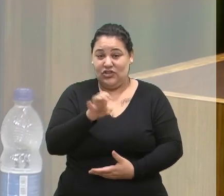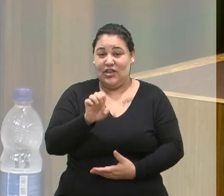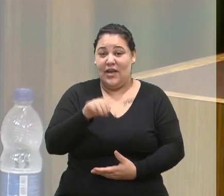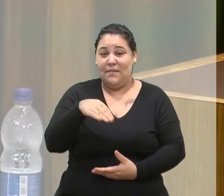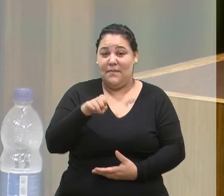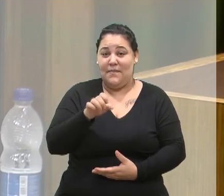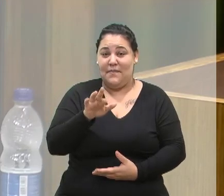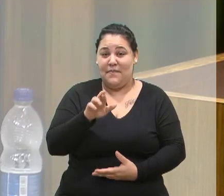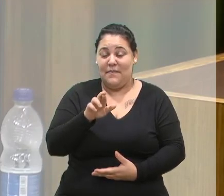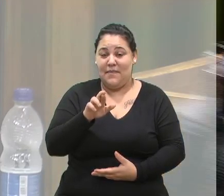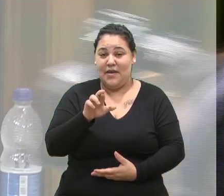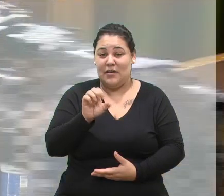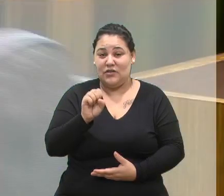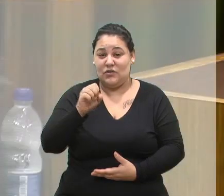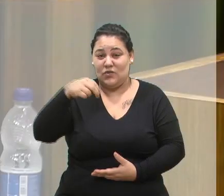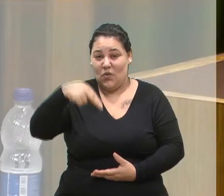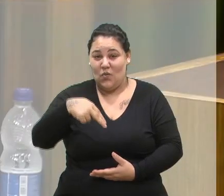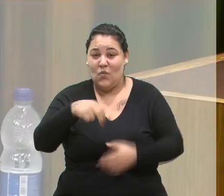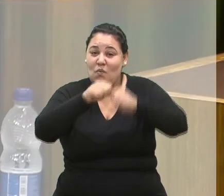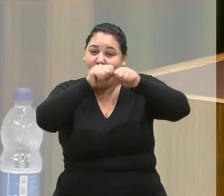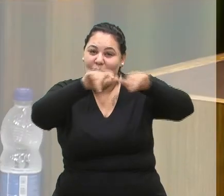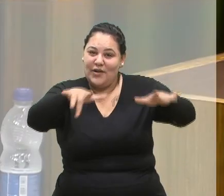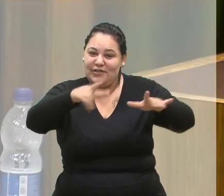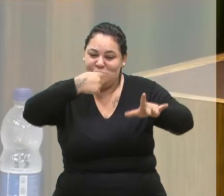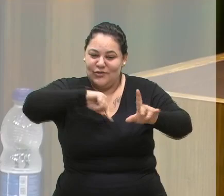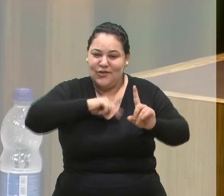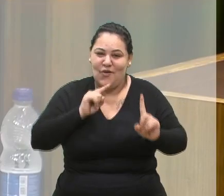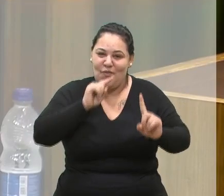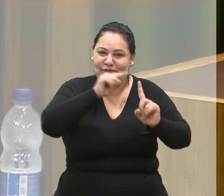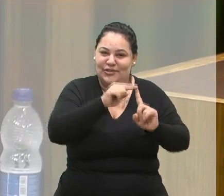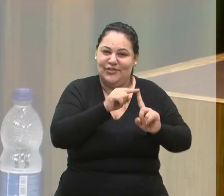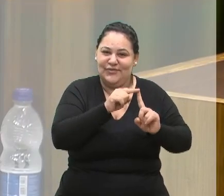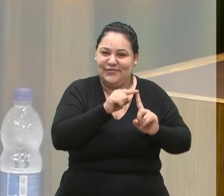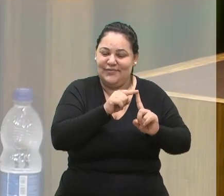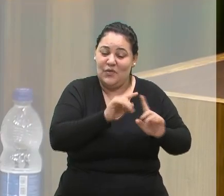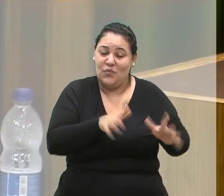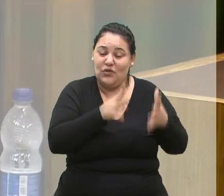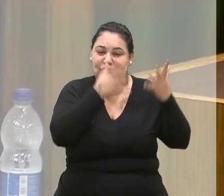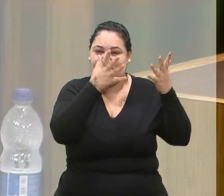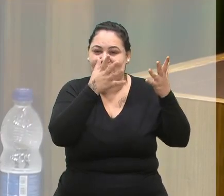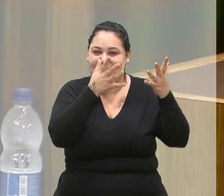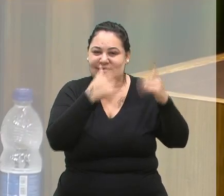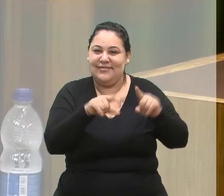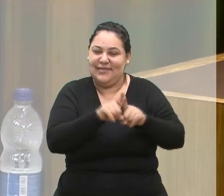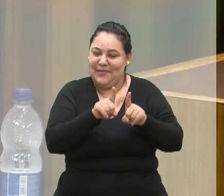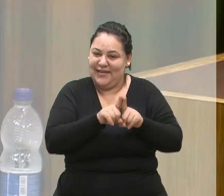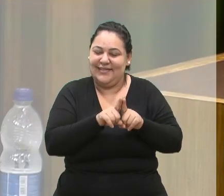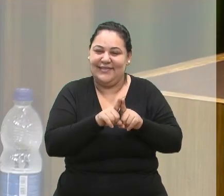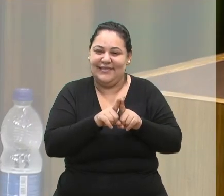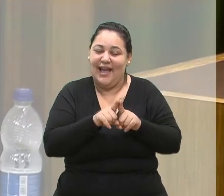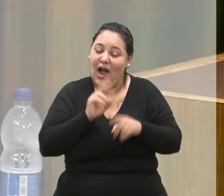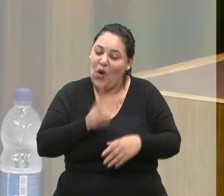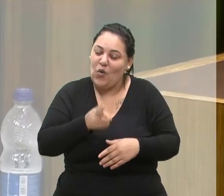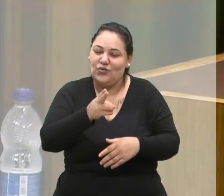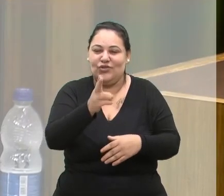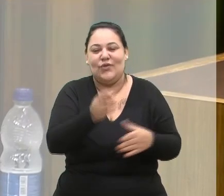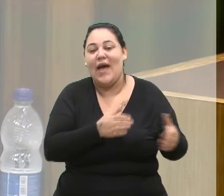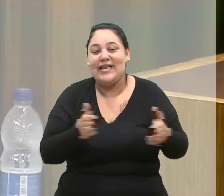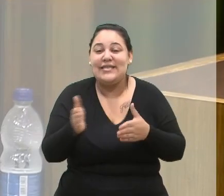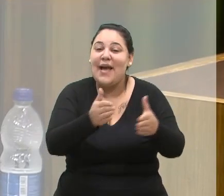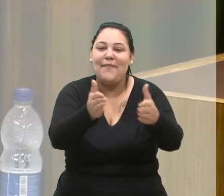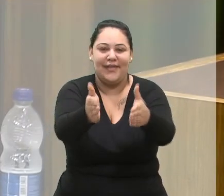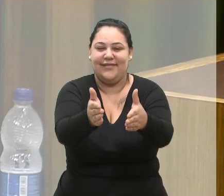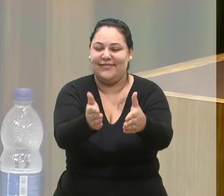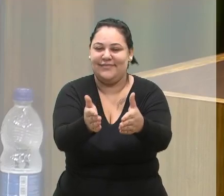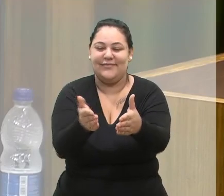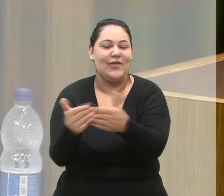Tequila, por compartilhar de nossos ideais, alimentando-os, incentivando-nos a prosseguir na jornada, não